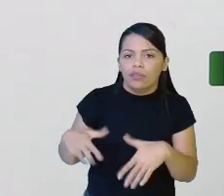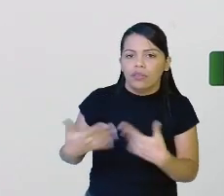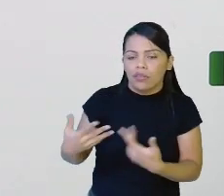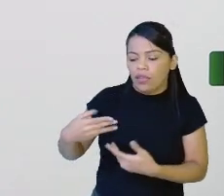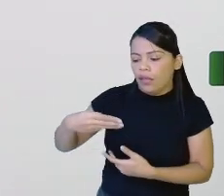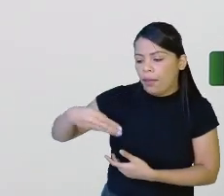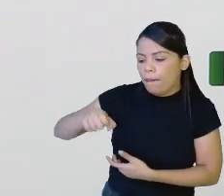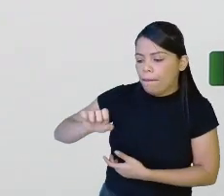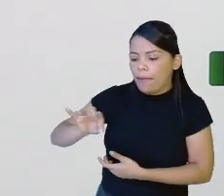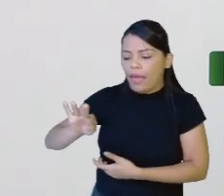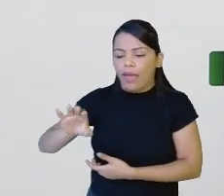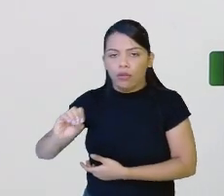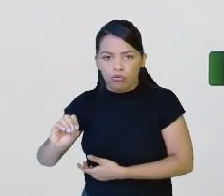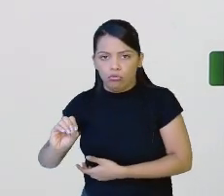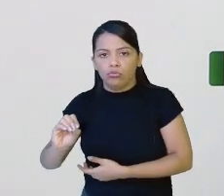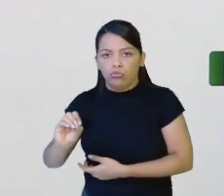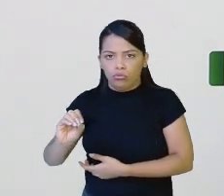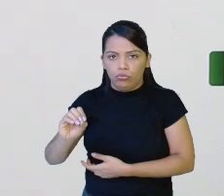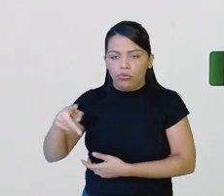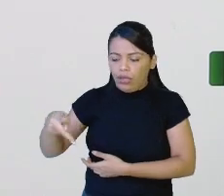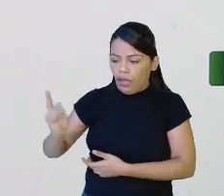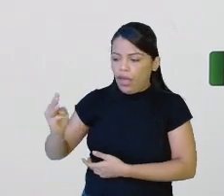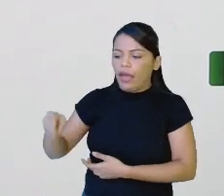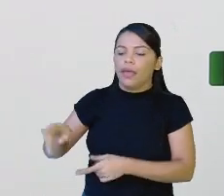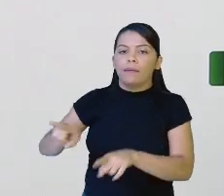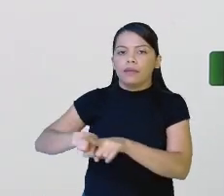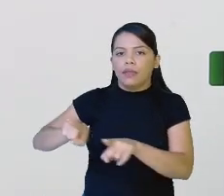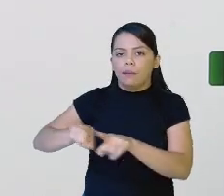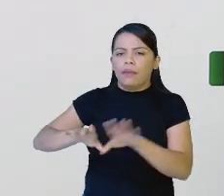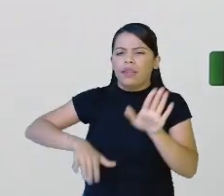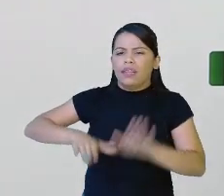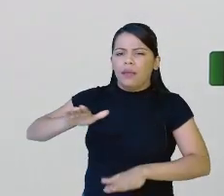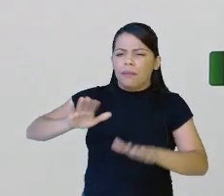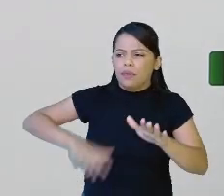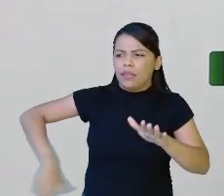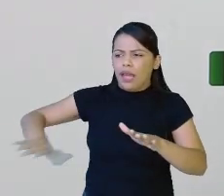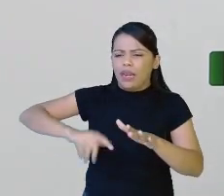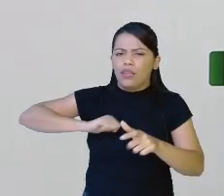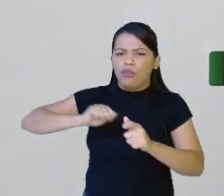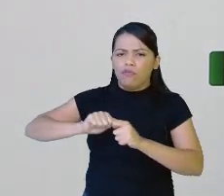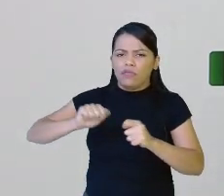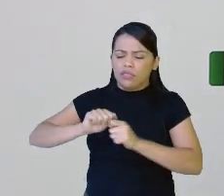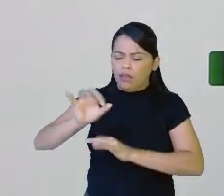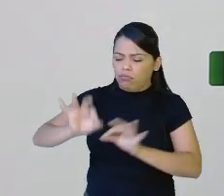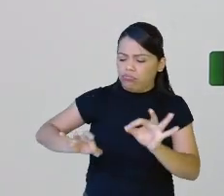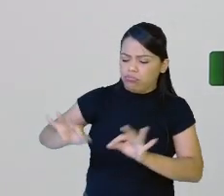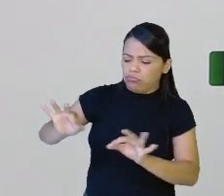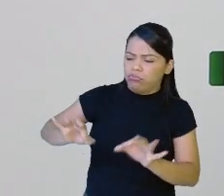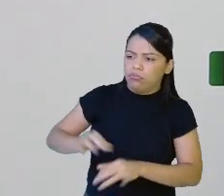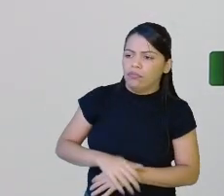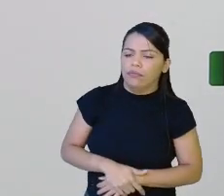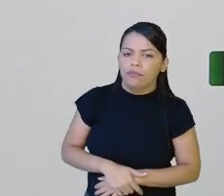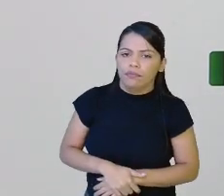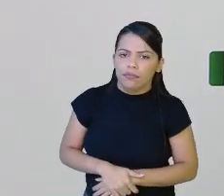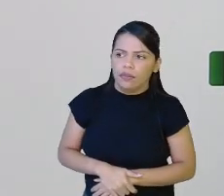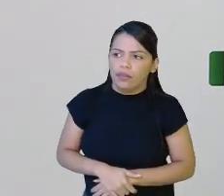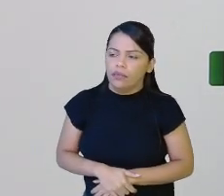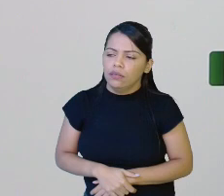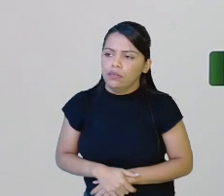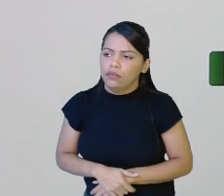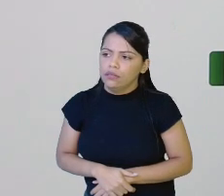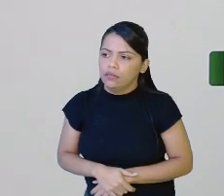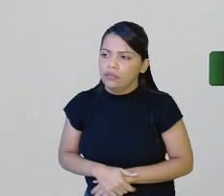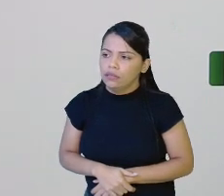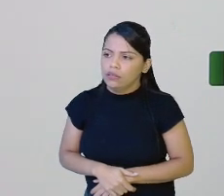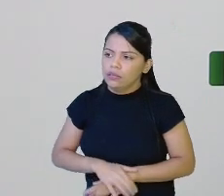quadrado, quilômetro quadrado. Vai depender do espaço que eu fizer a medição. A área, no caso, é a minha